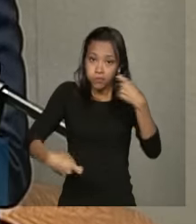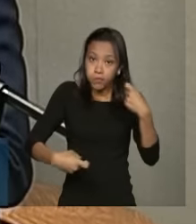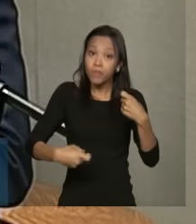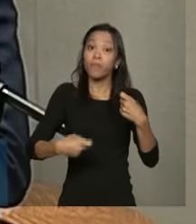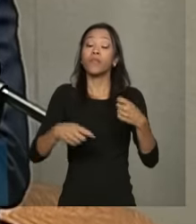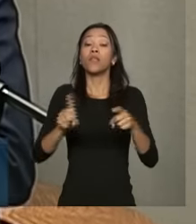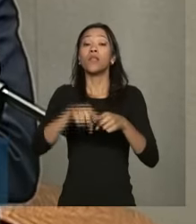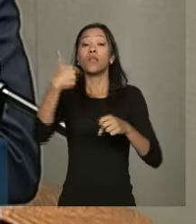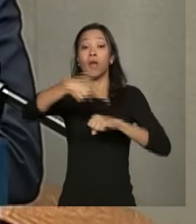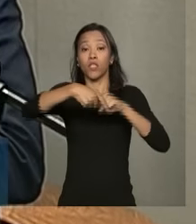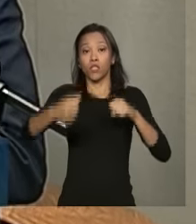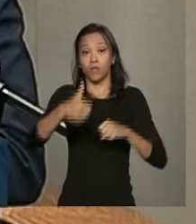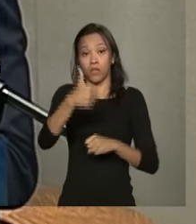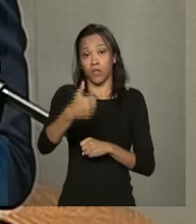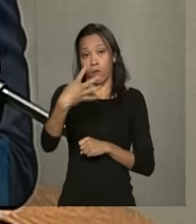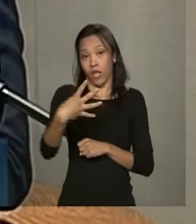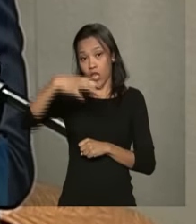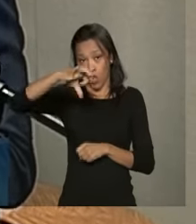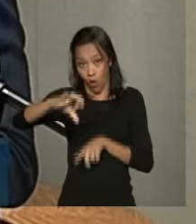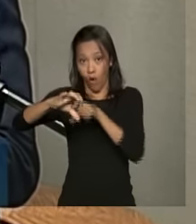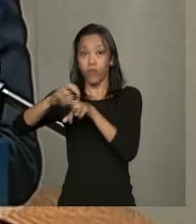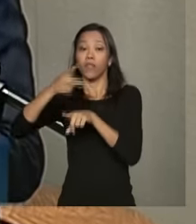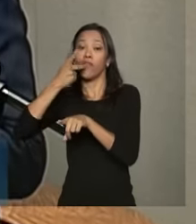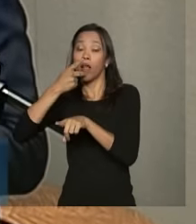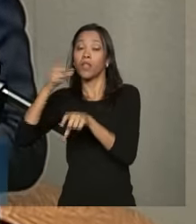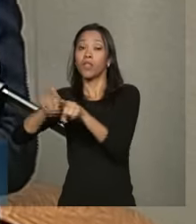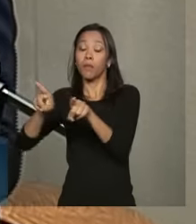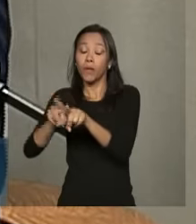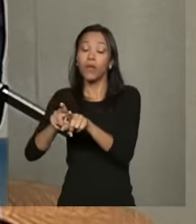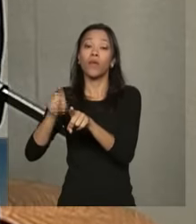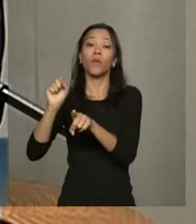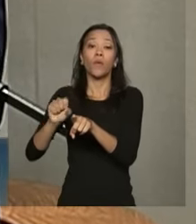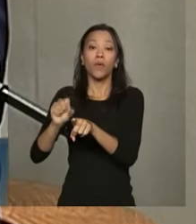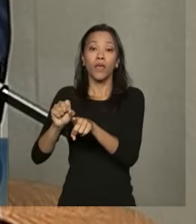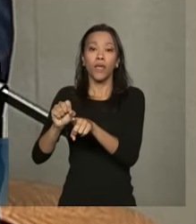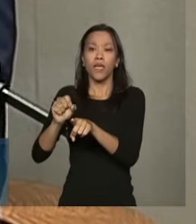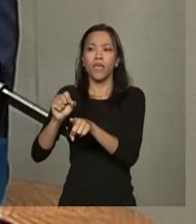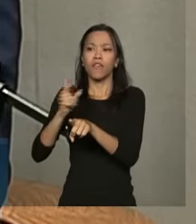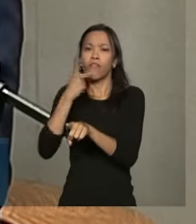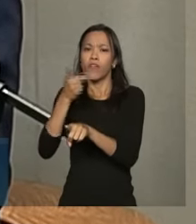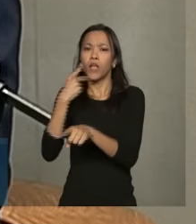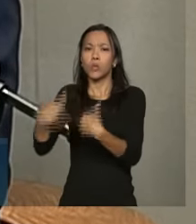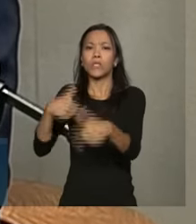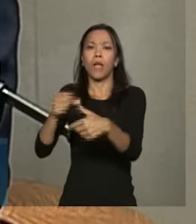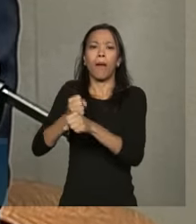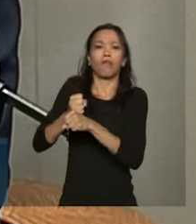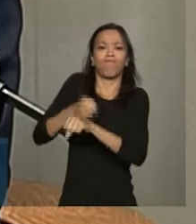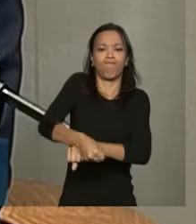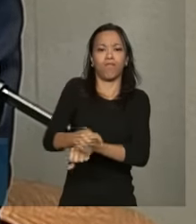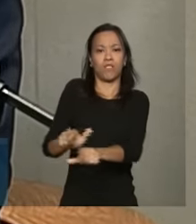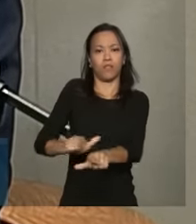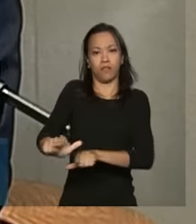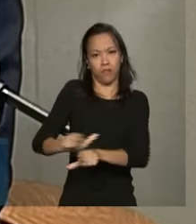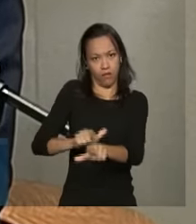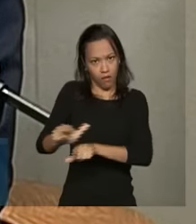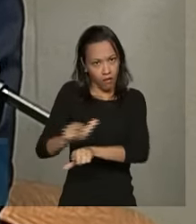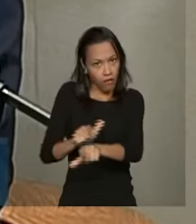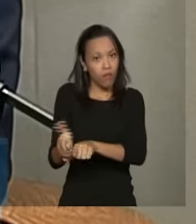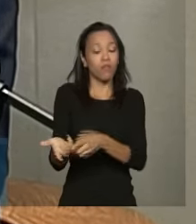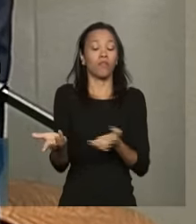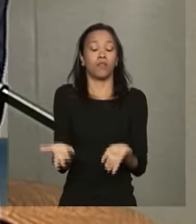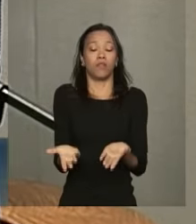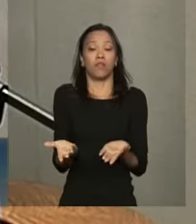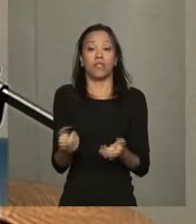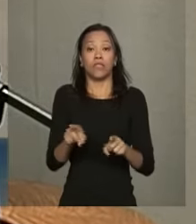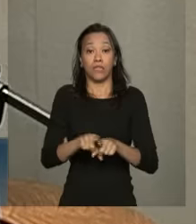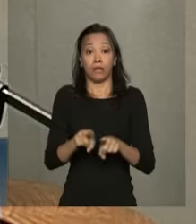artigo 149 do Código Penal redução a condução análoga de escravo os crimes previstos